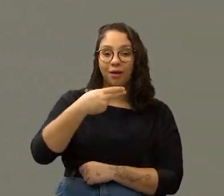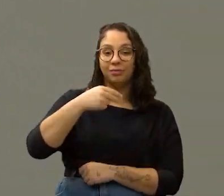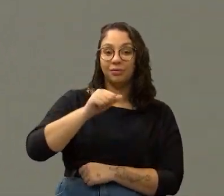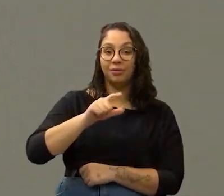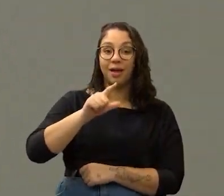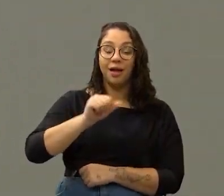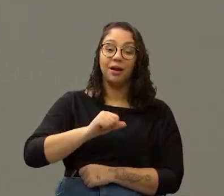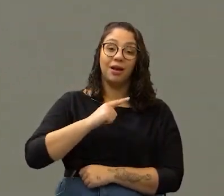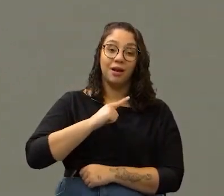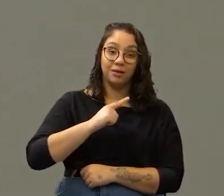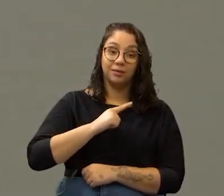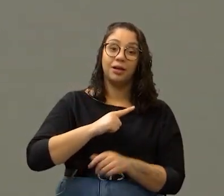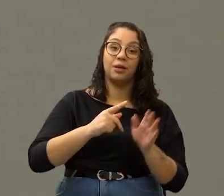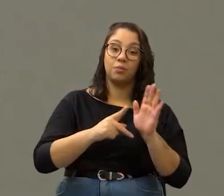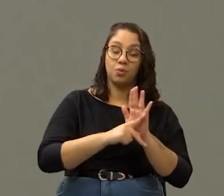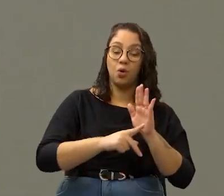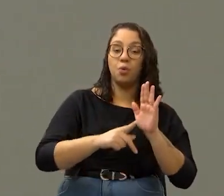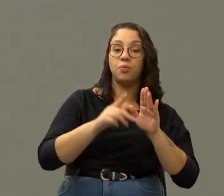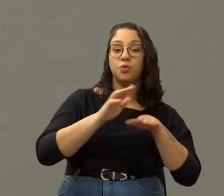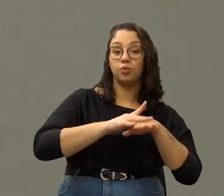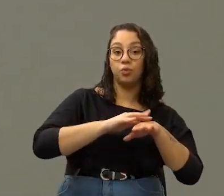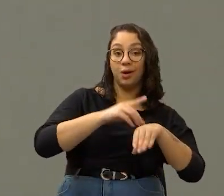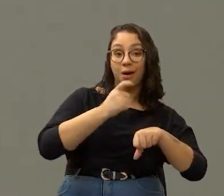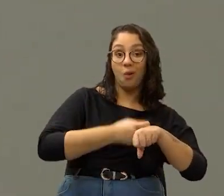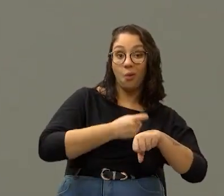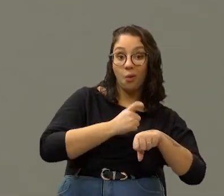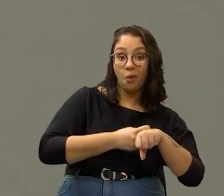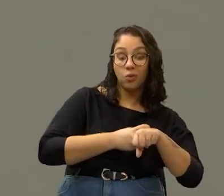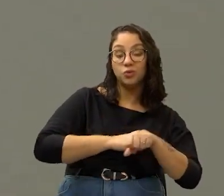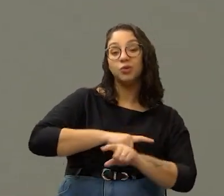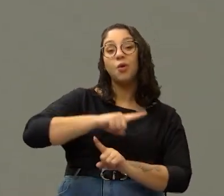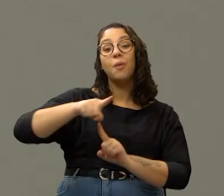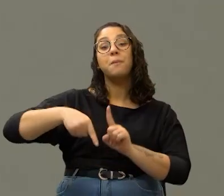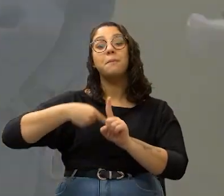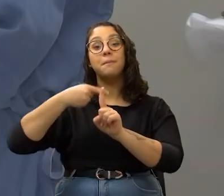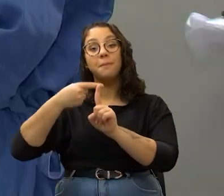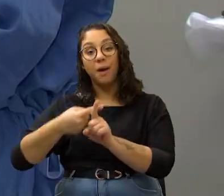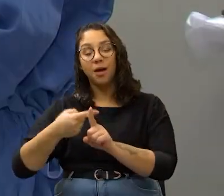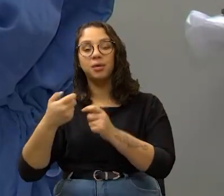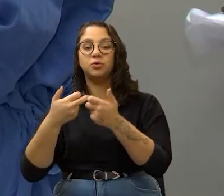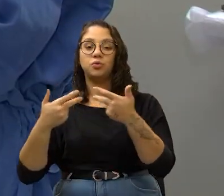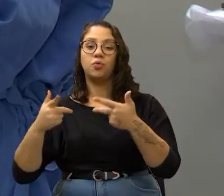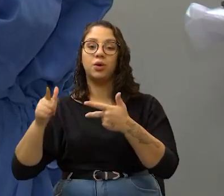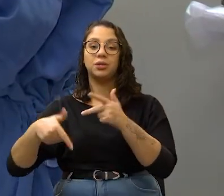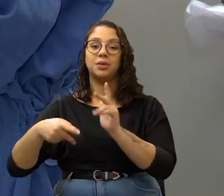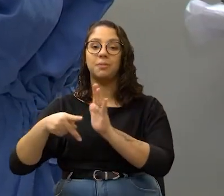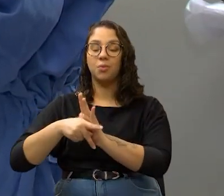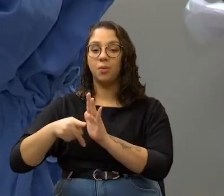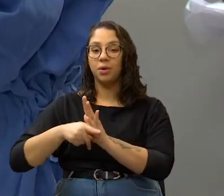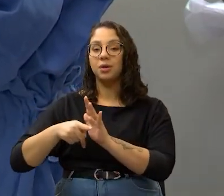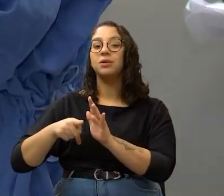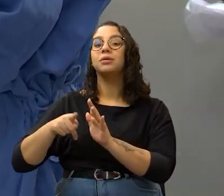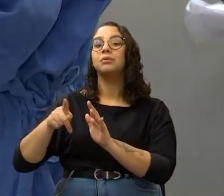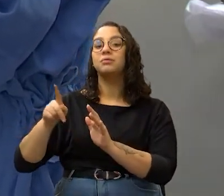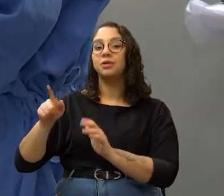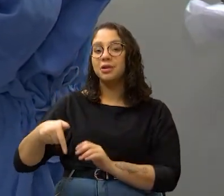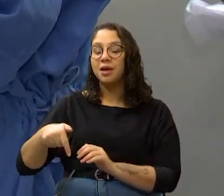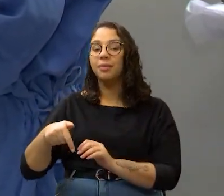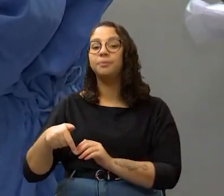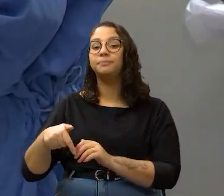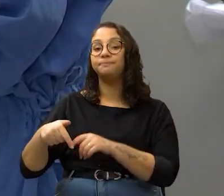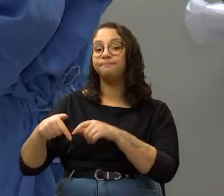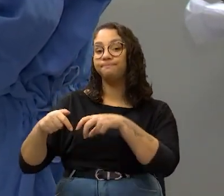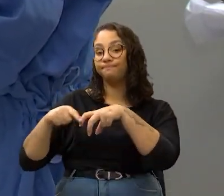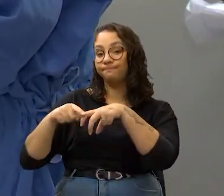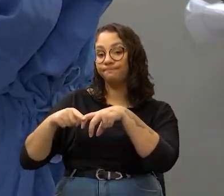hoje, né, ela tem osteoartrose, secundária à displasia coxofemoral, que é uma doença bem comum